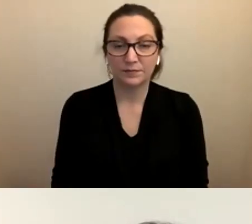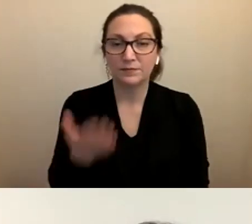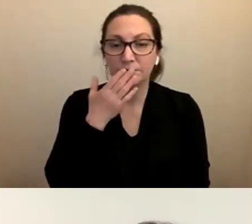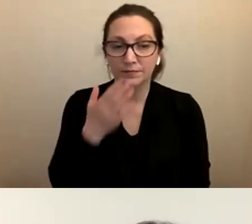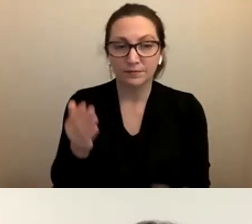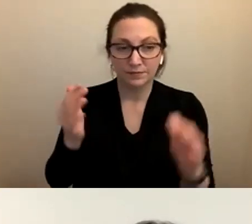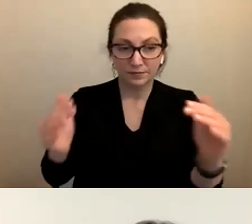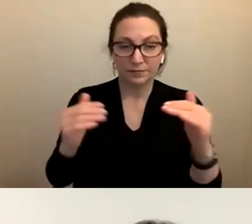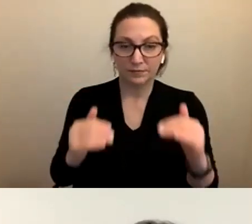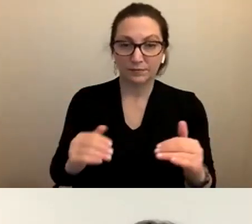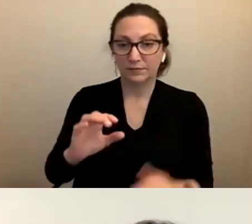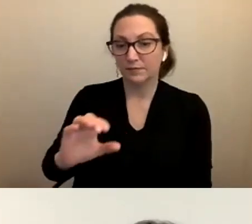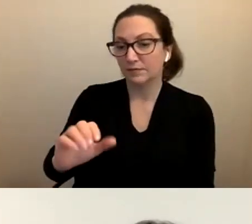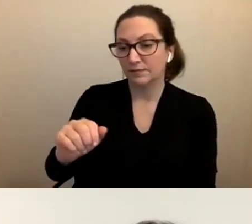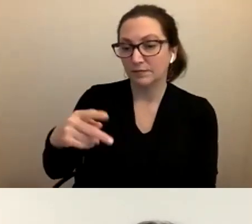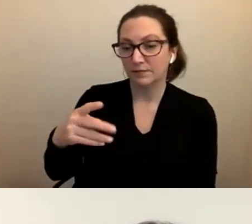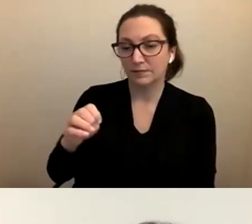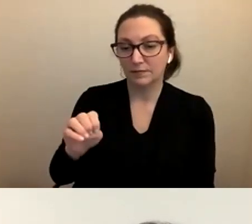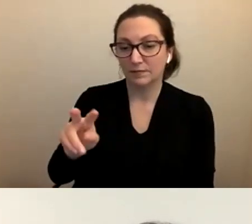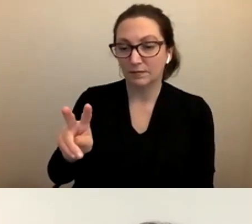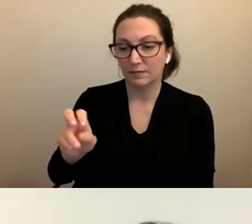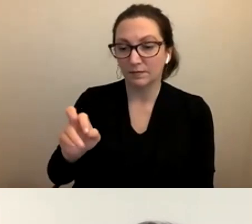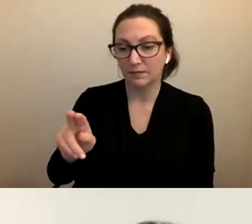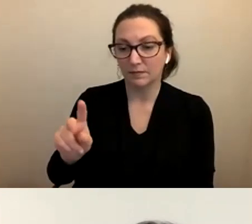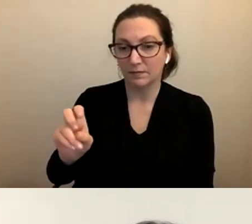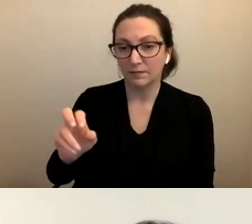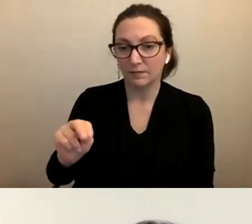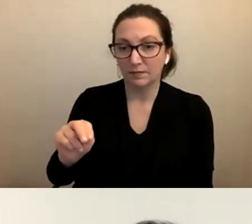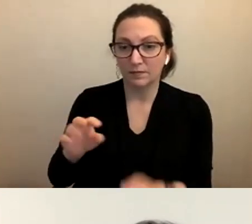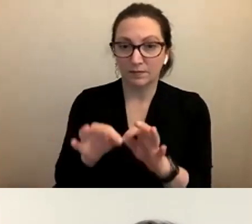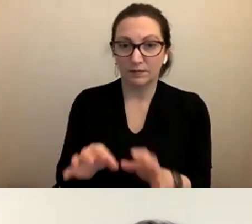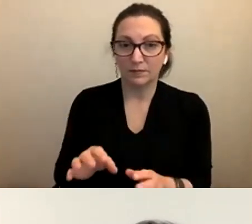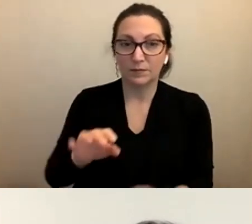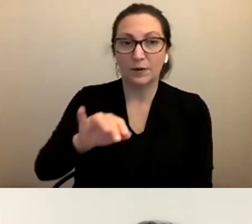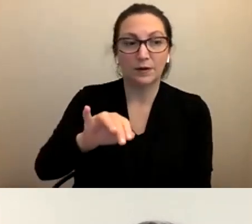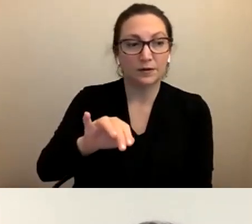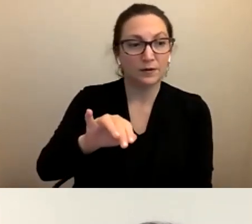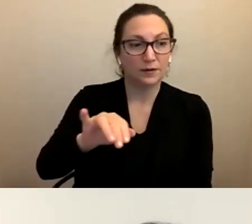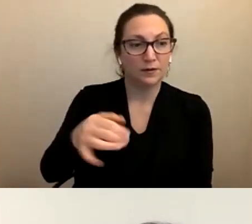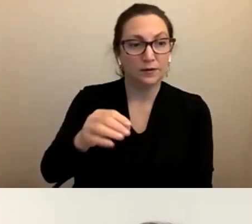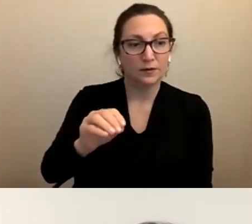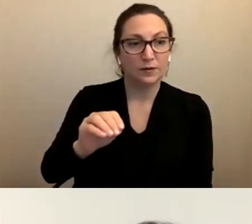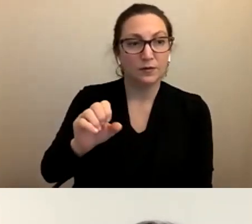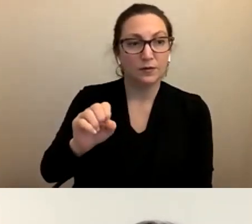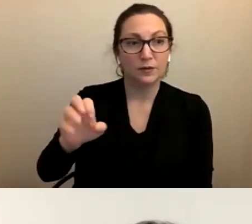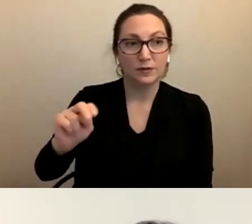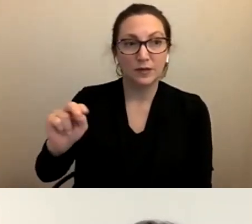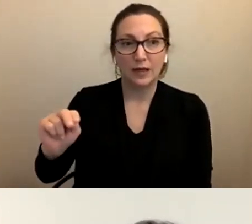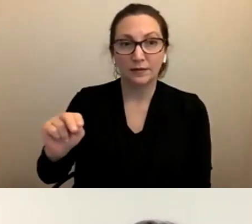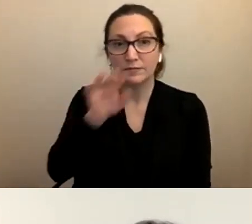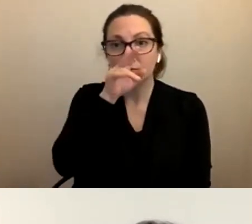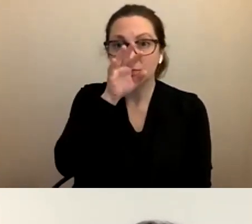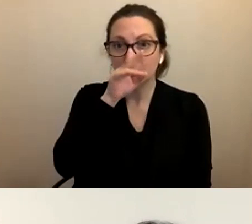you. Our Cape Verdean interpreter this evening is Josanne Lopes. Will you please give the Zoom instructions in Cape